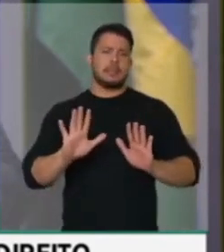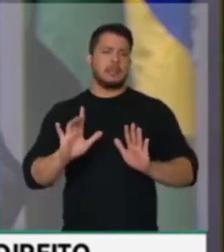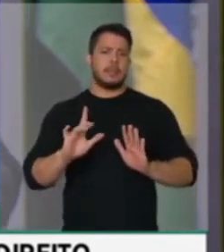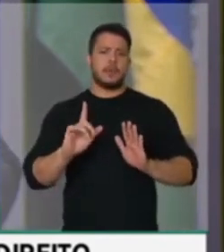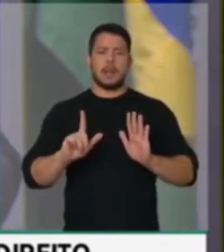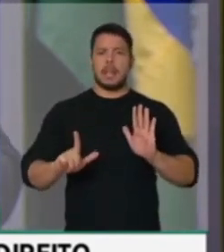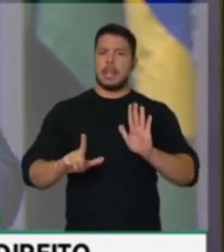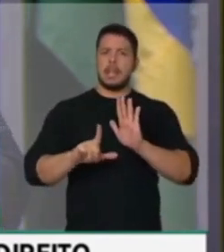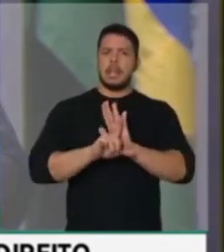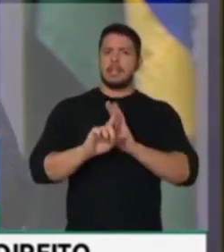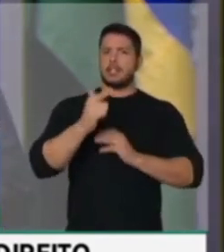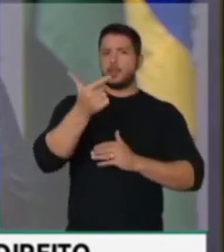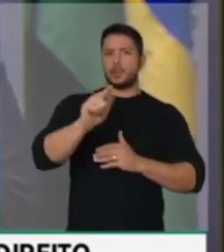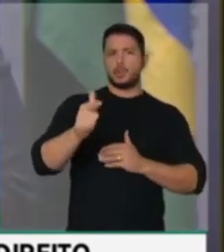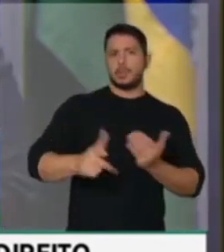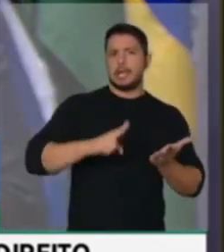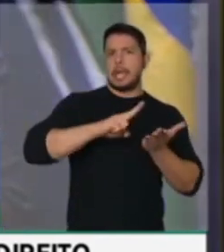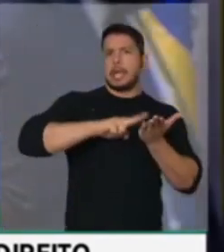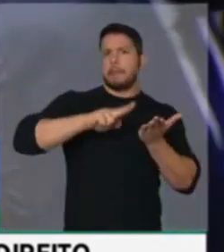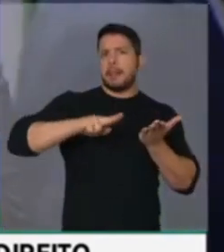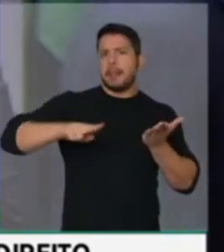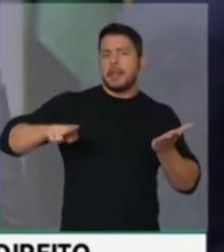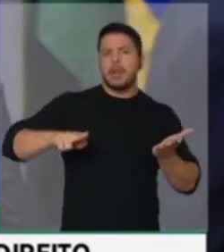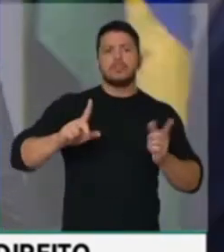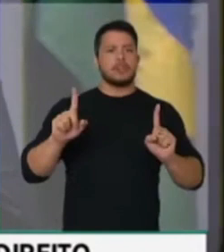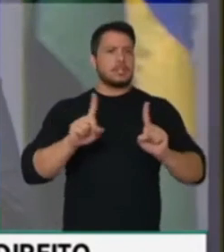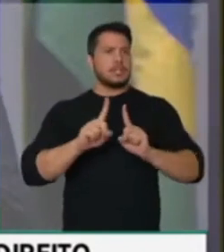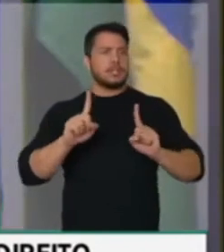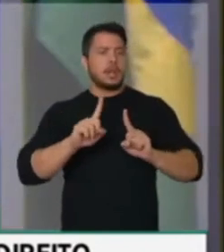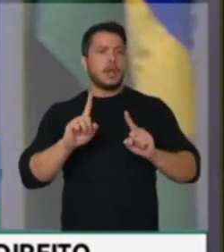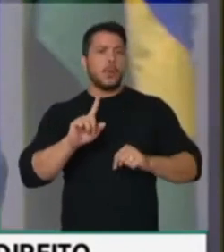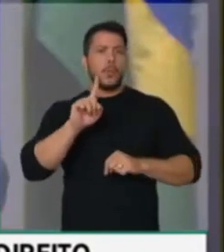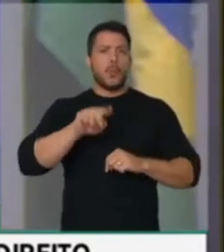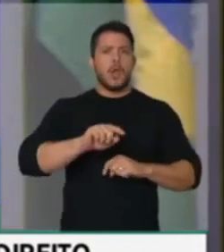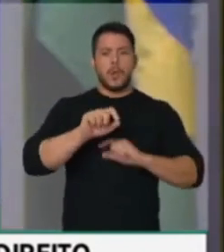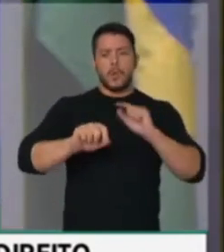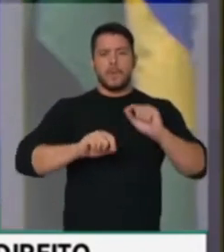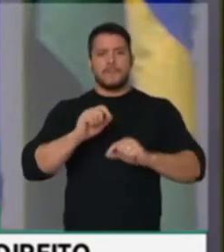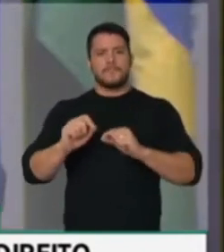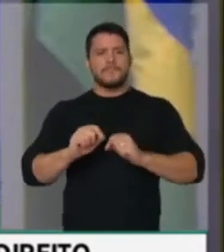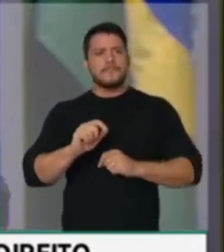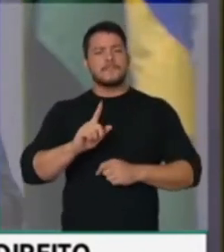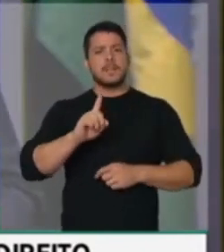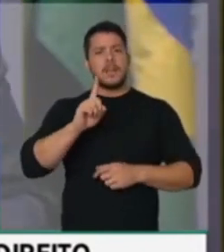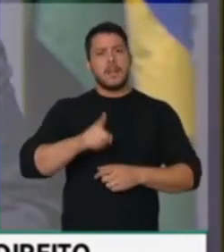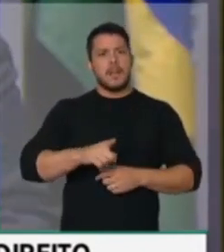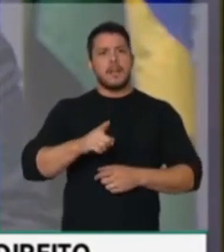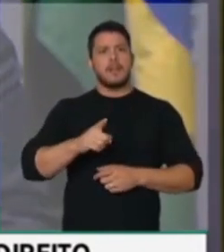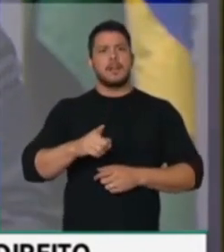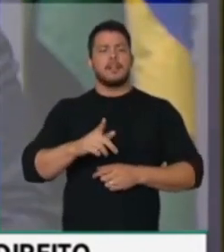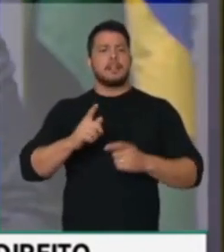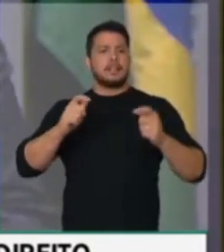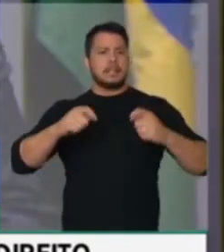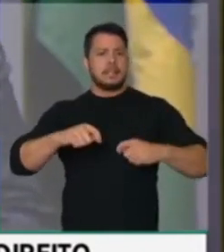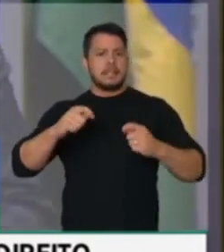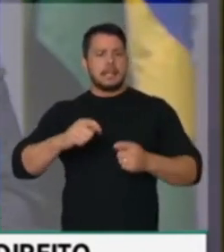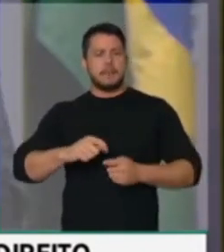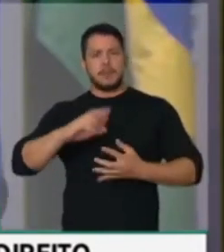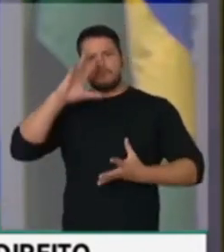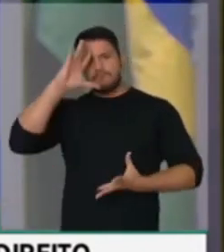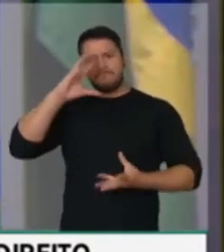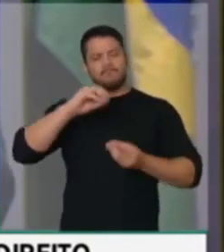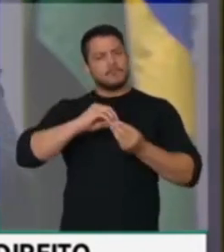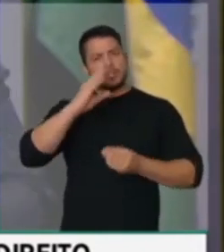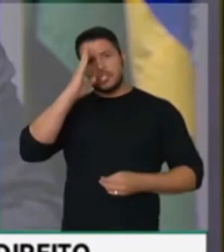ela veio de forma a fazer com que seja de forma taxativa interpretada. Eu